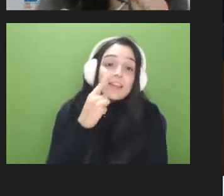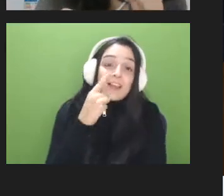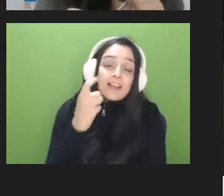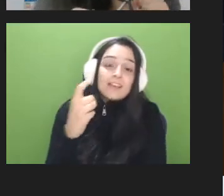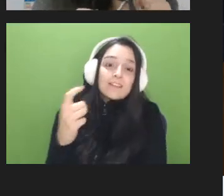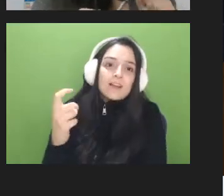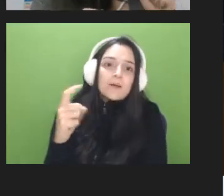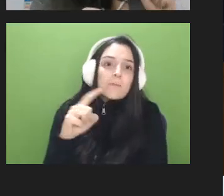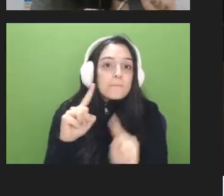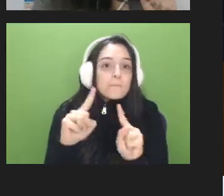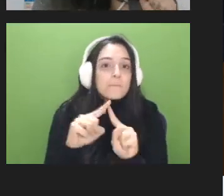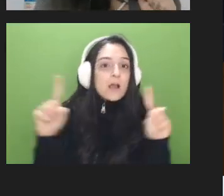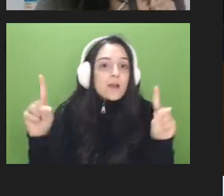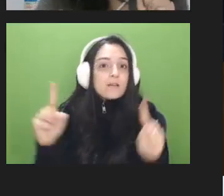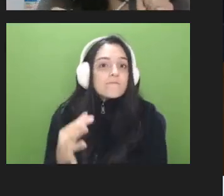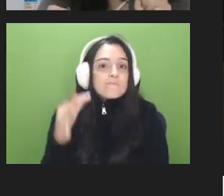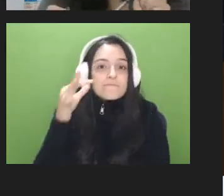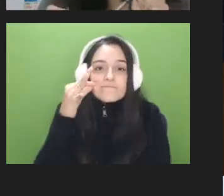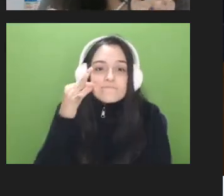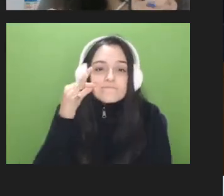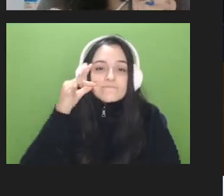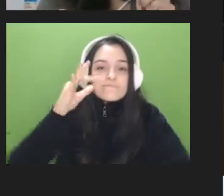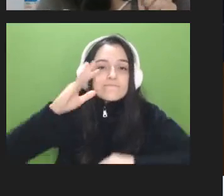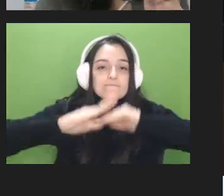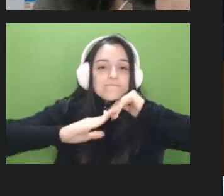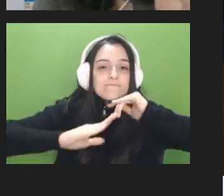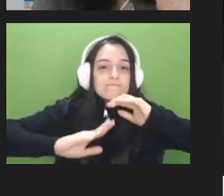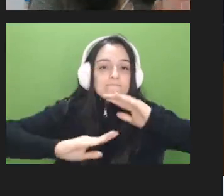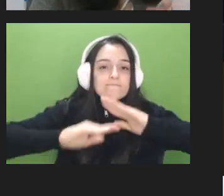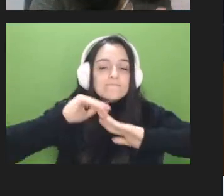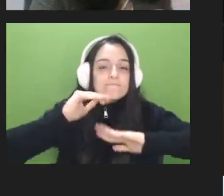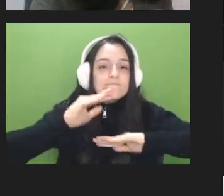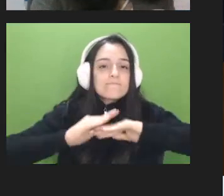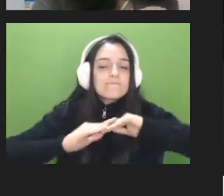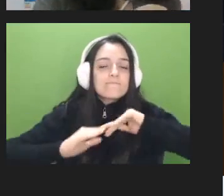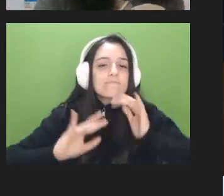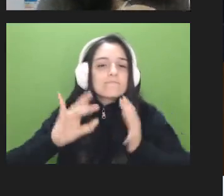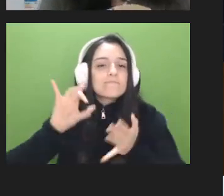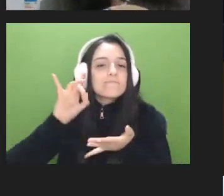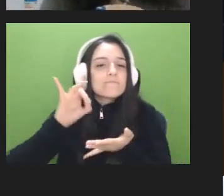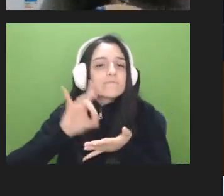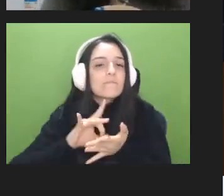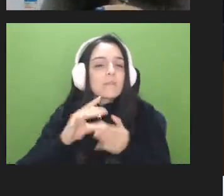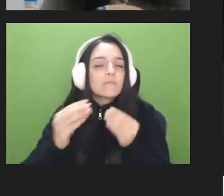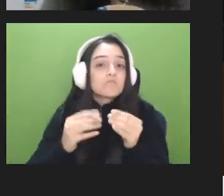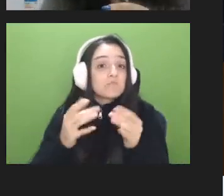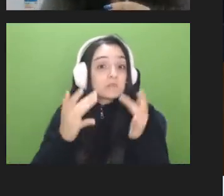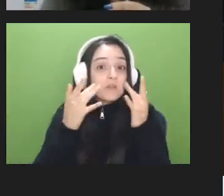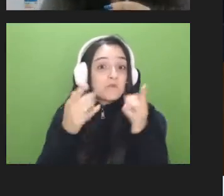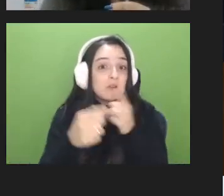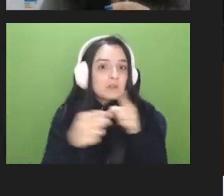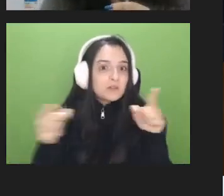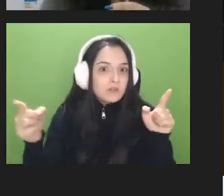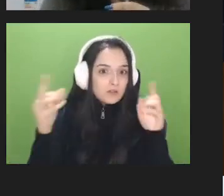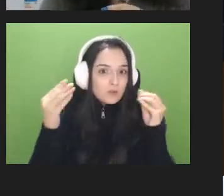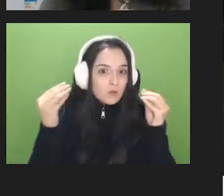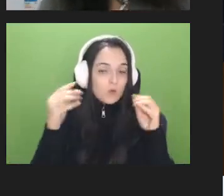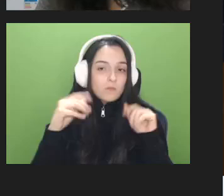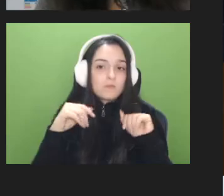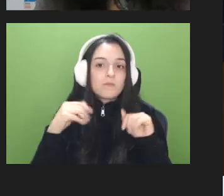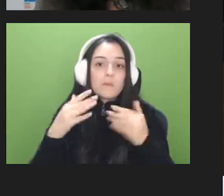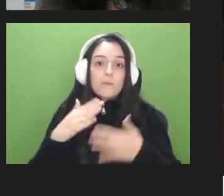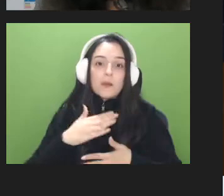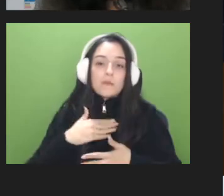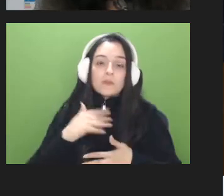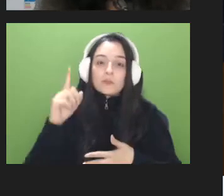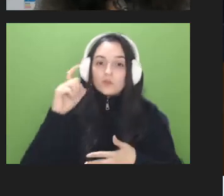na prática, isso pega, às vezes, né? Não sei pra vocês, às vezes pra mim é um pouco difícil, porque quer dizer, então, que para